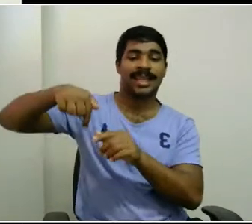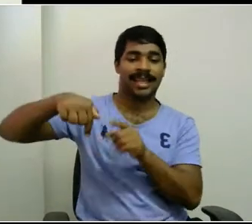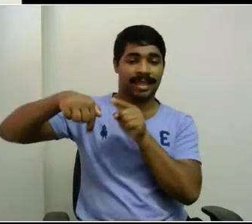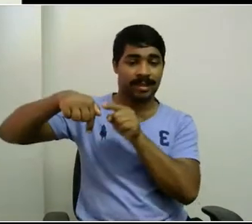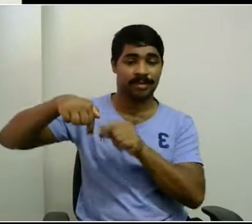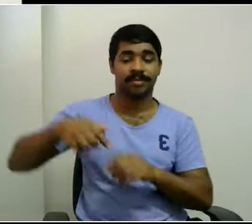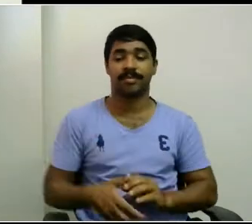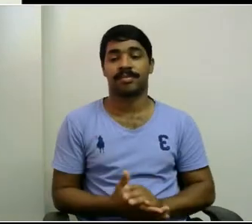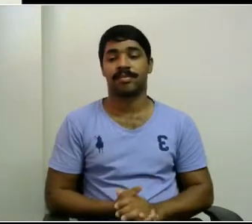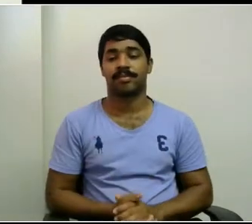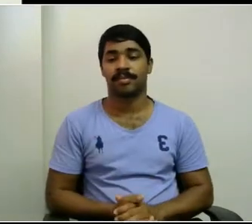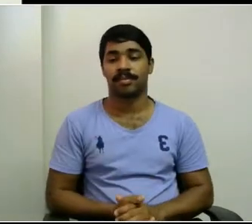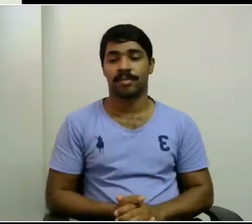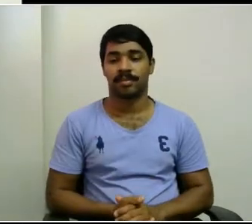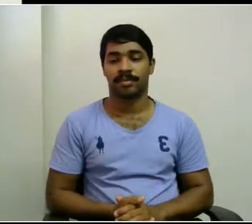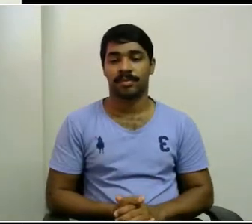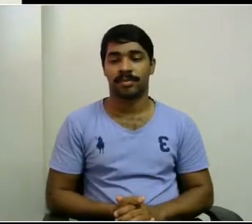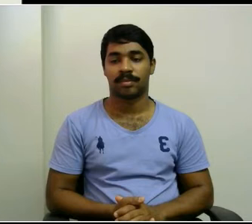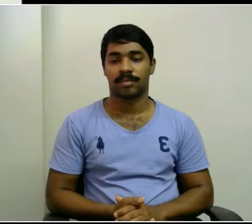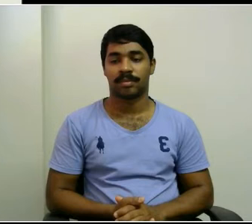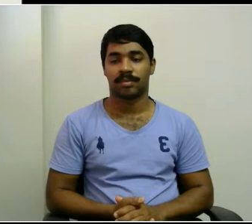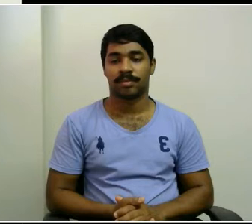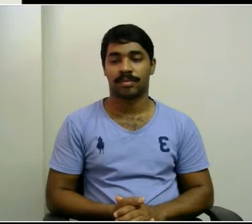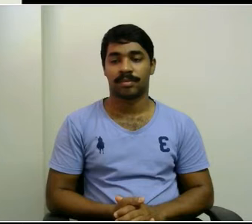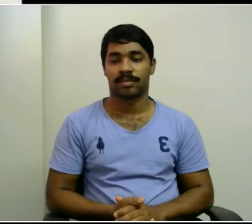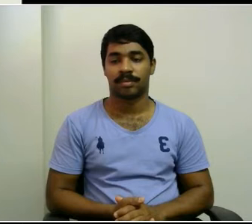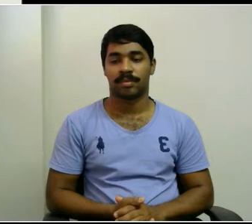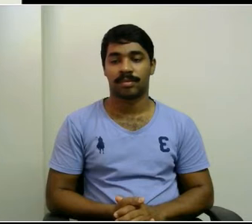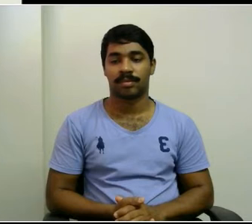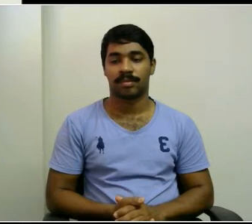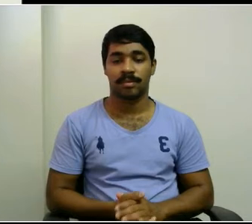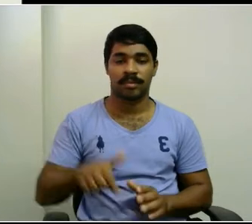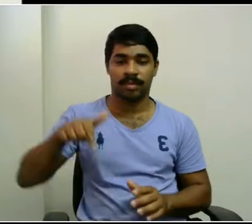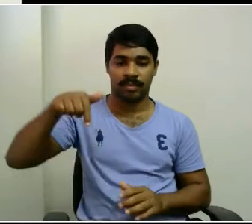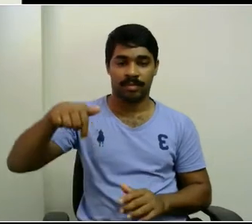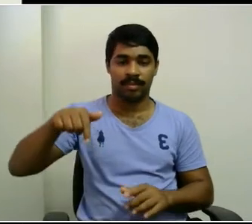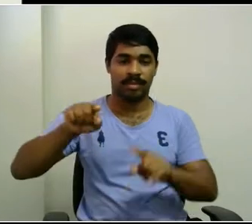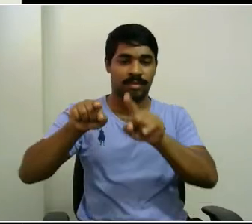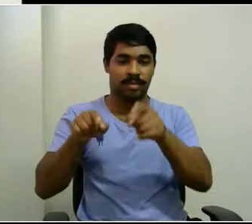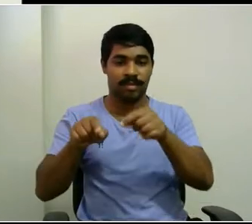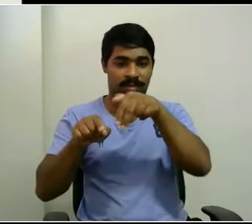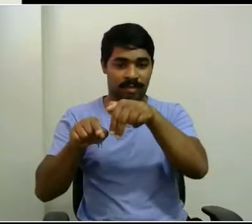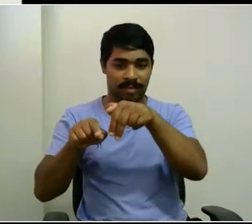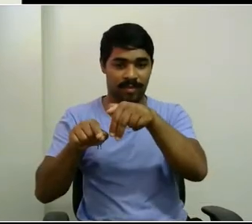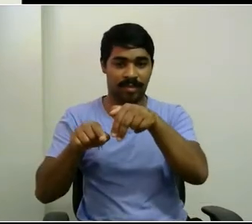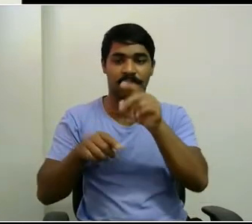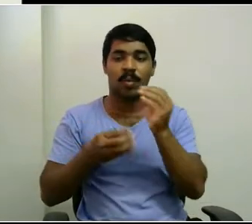Tá. Ó, Q de N. Ele é igual...